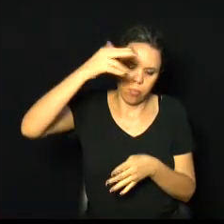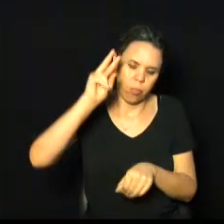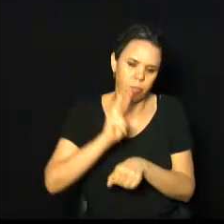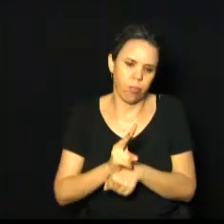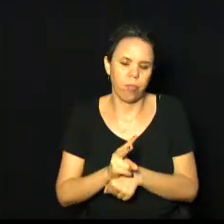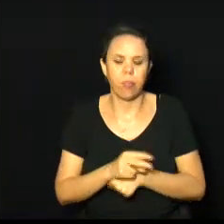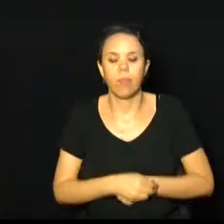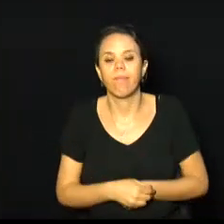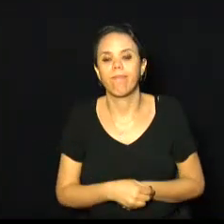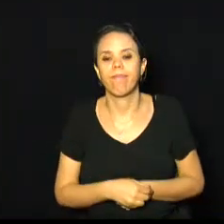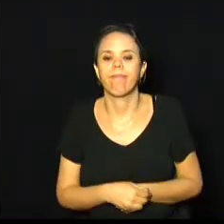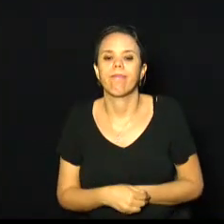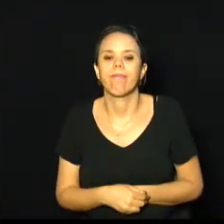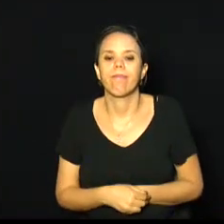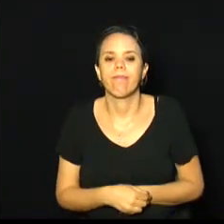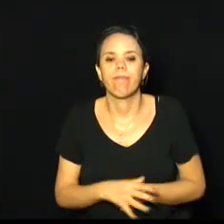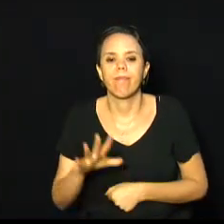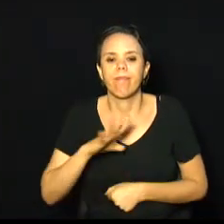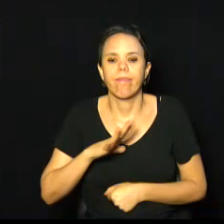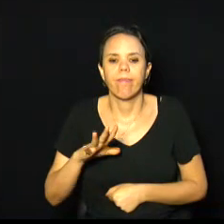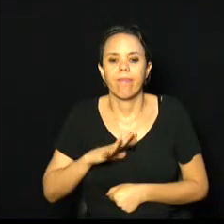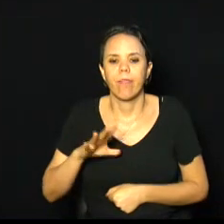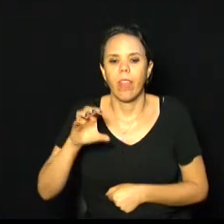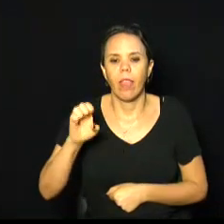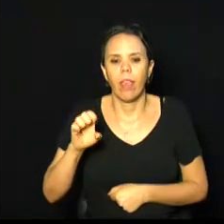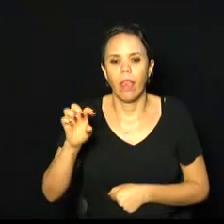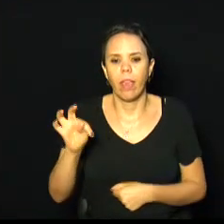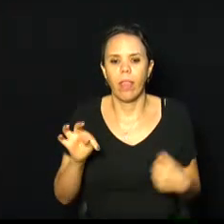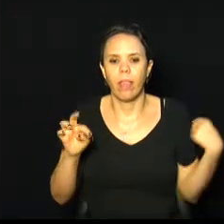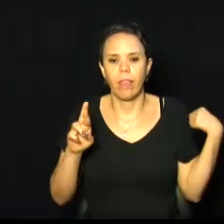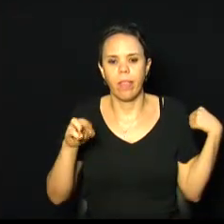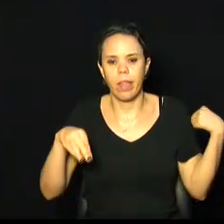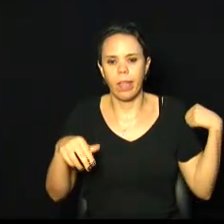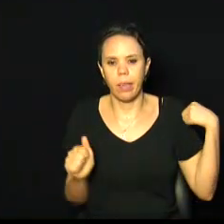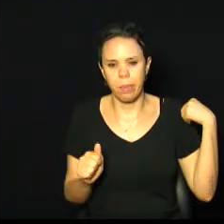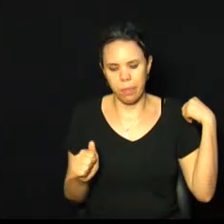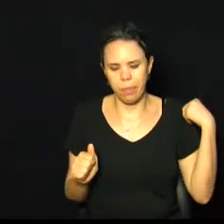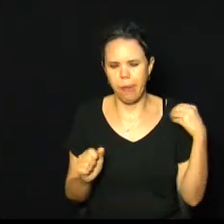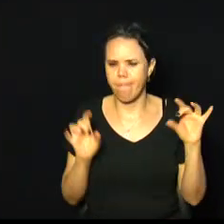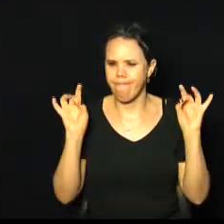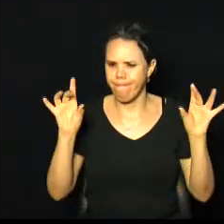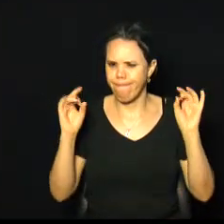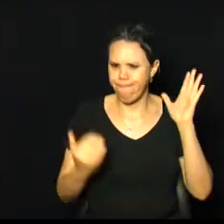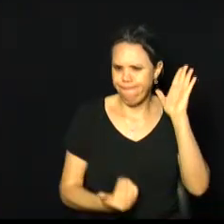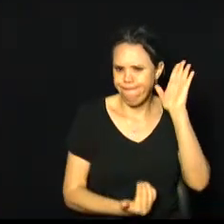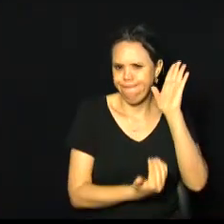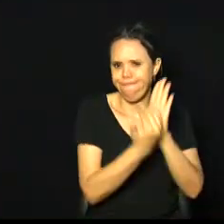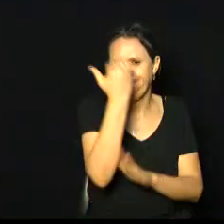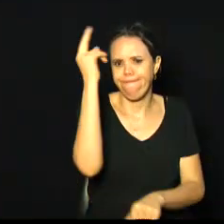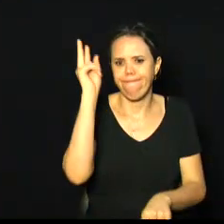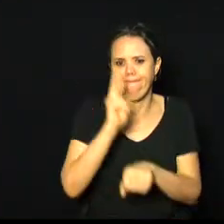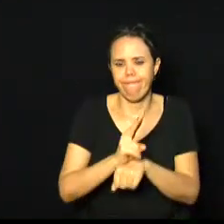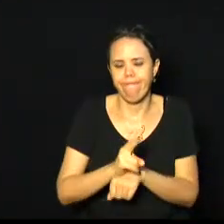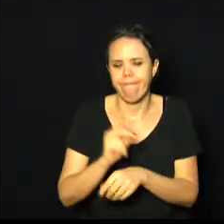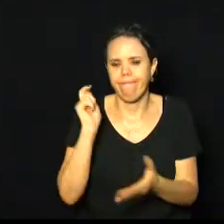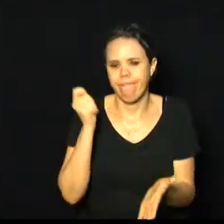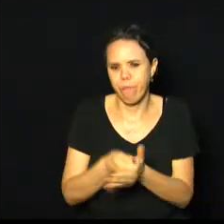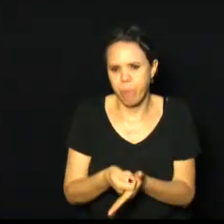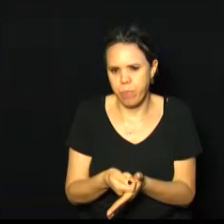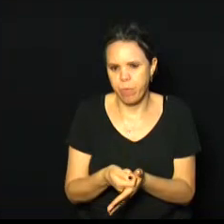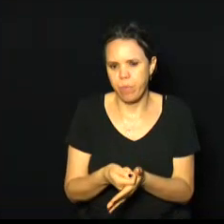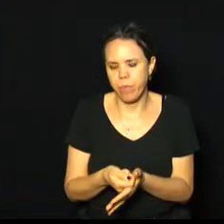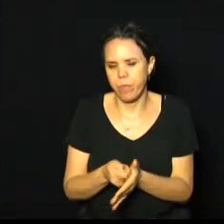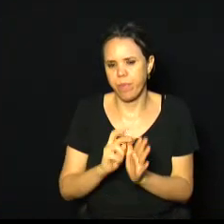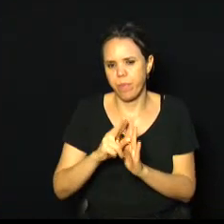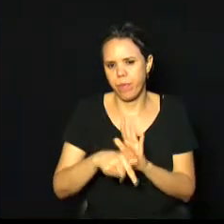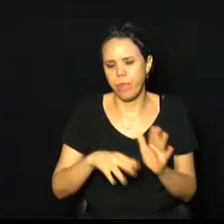O Extrema fez isso com extrema, estou até usando, né, cuidado. Eles pagam, né,